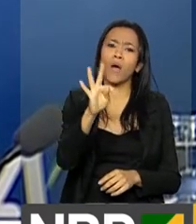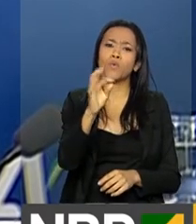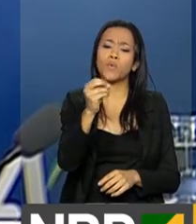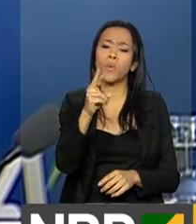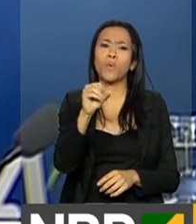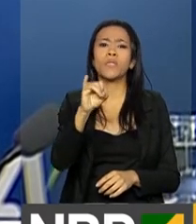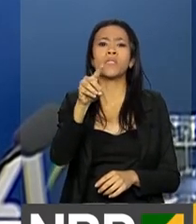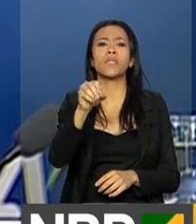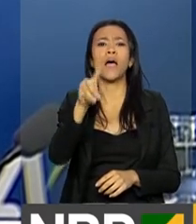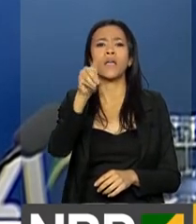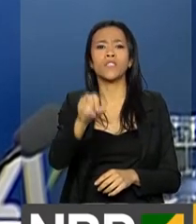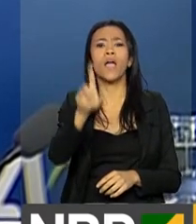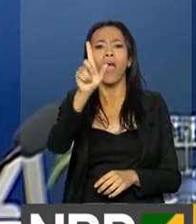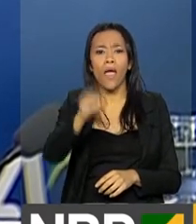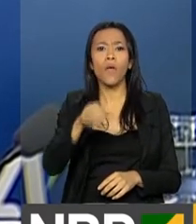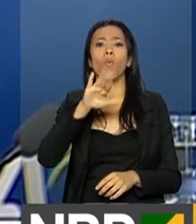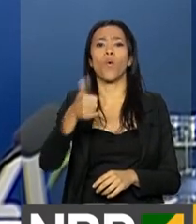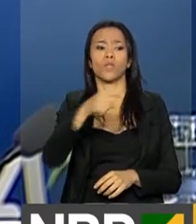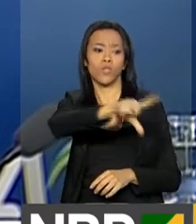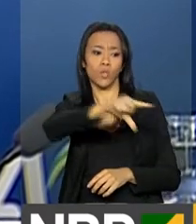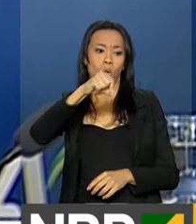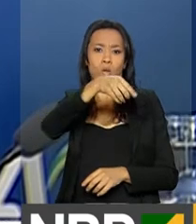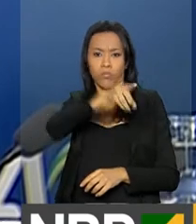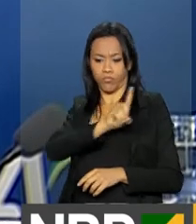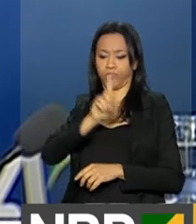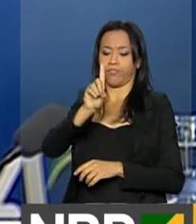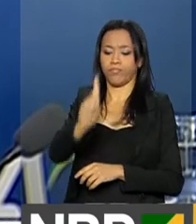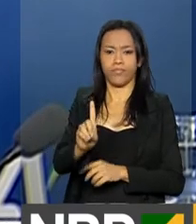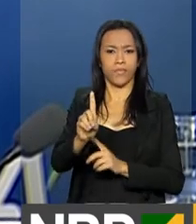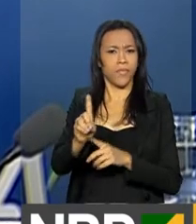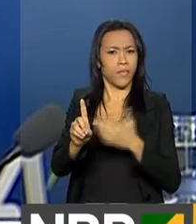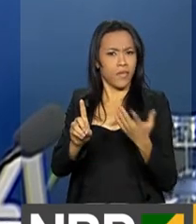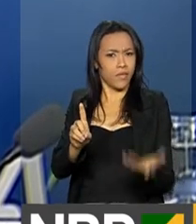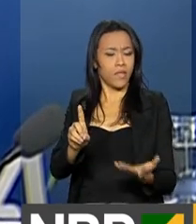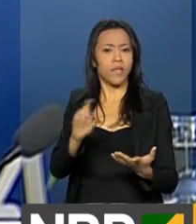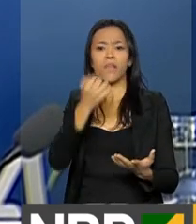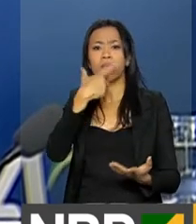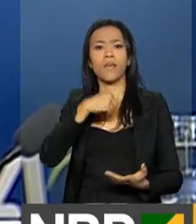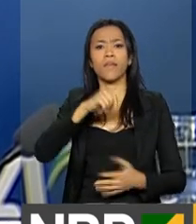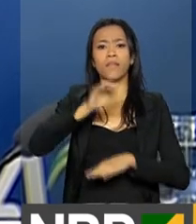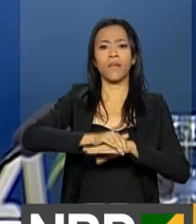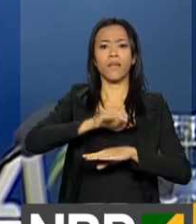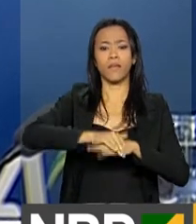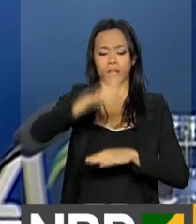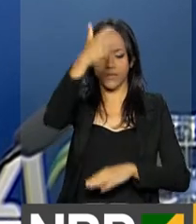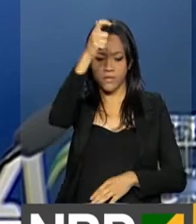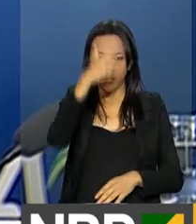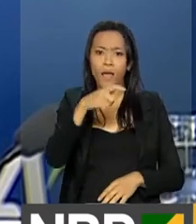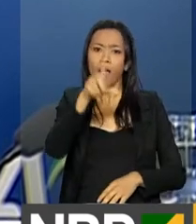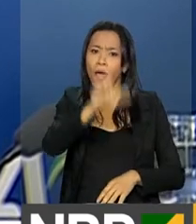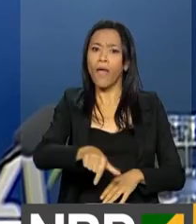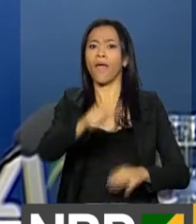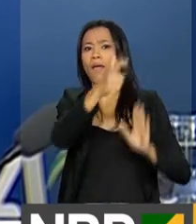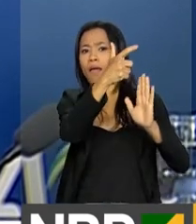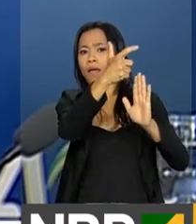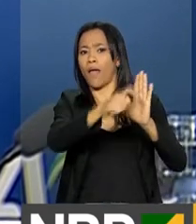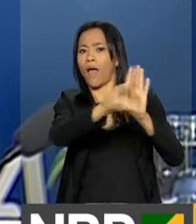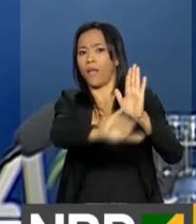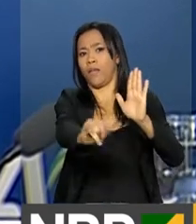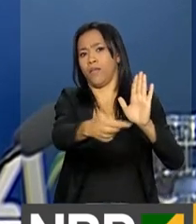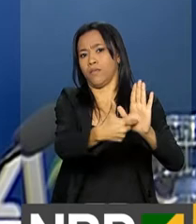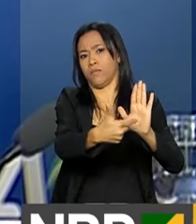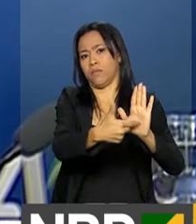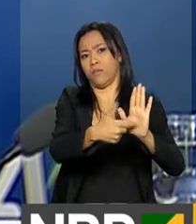autoridade constituída, não é? E quando, na verdade, a única figura que tem autoridade no nosso sistema é a lei. Ou seja, quando